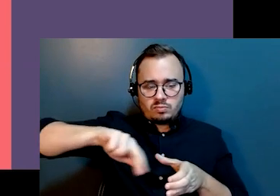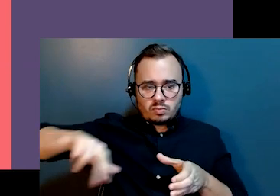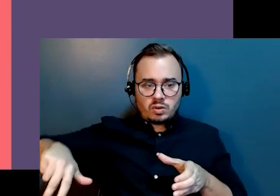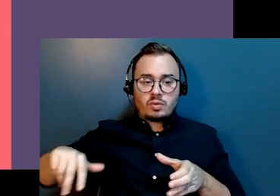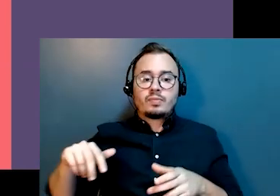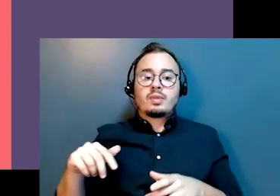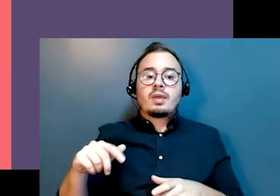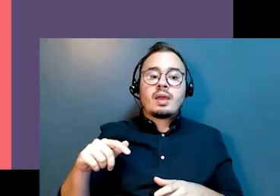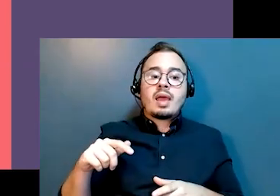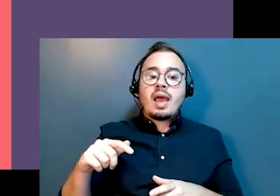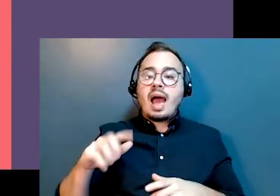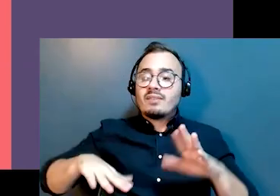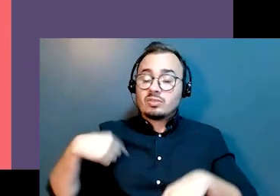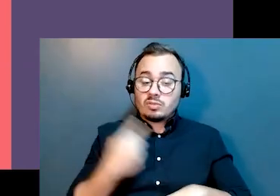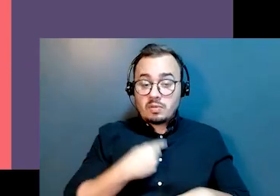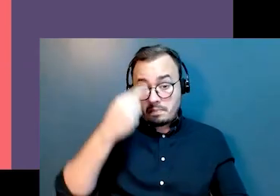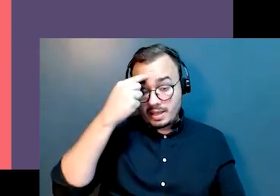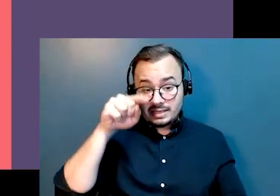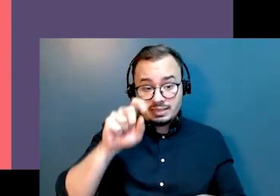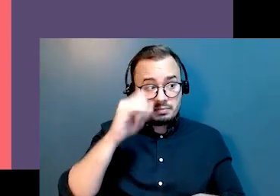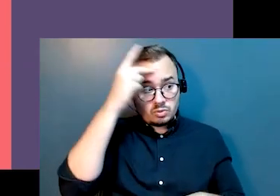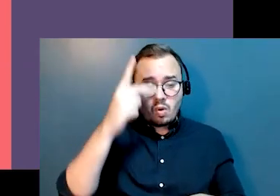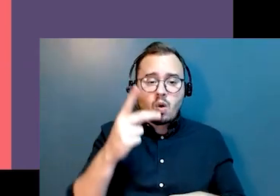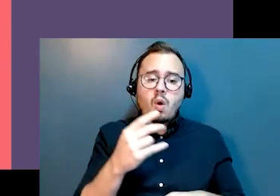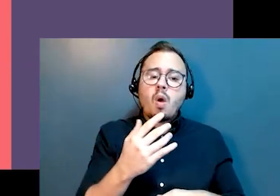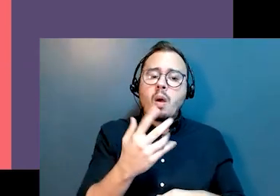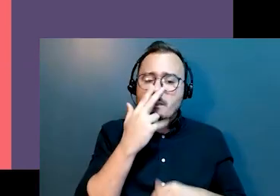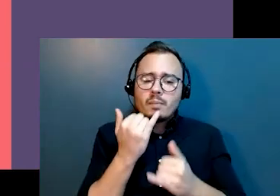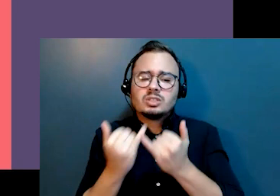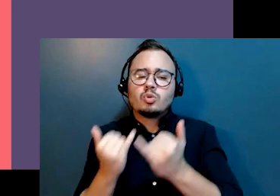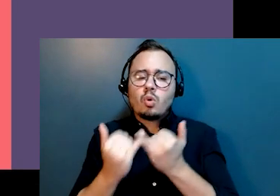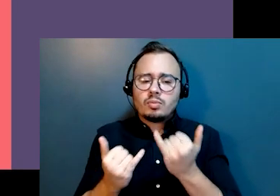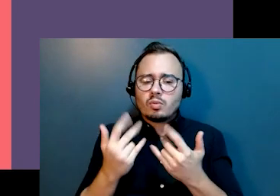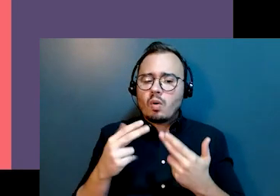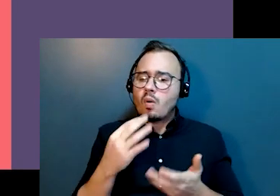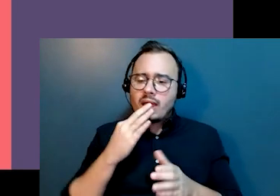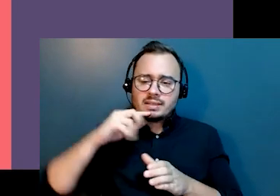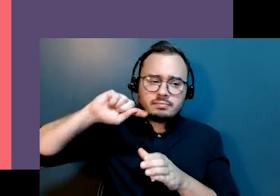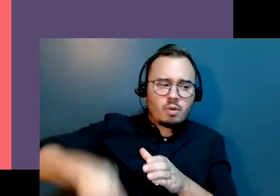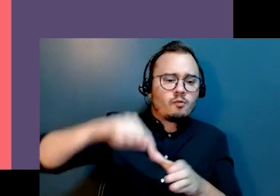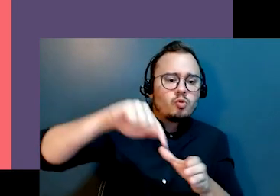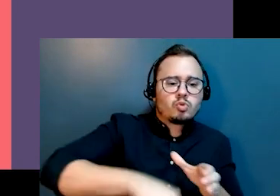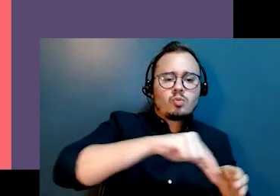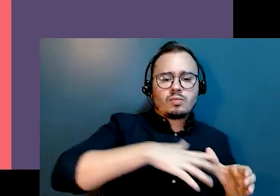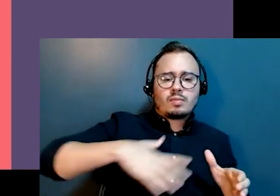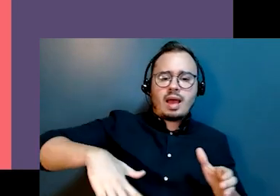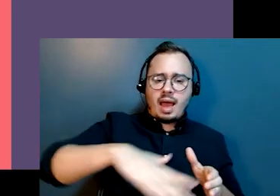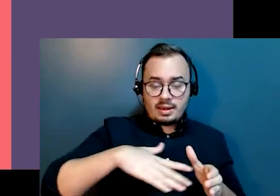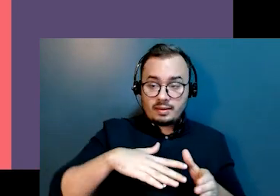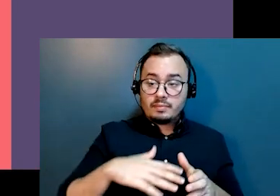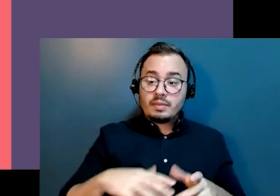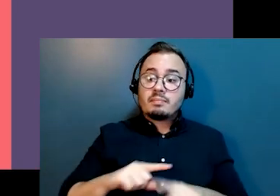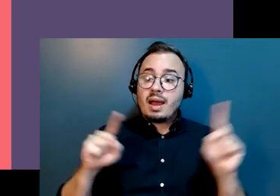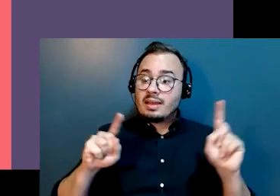os especialistas para cada área, só que esses especialistas, por limitação, conhecimento ou cultura, eles não